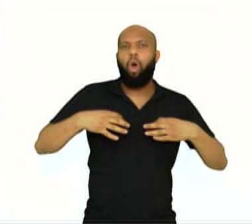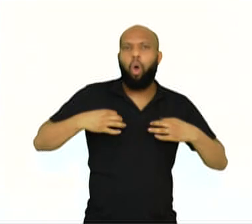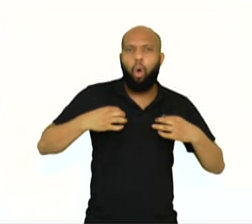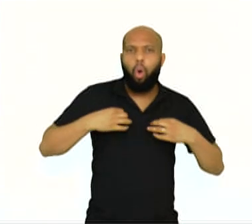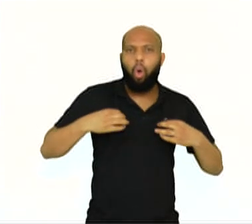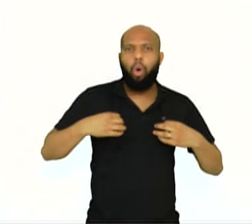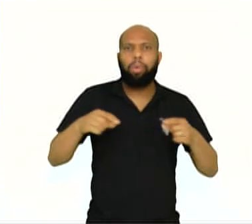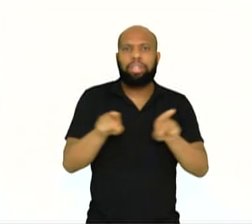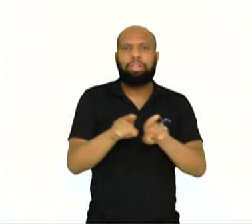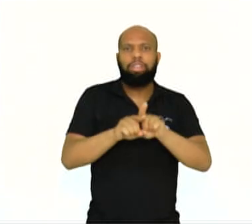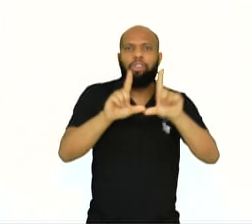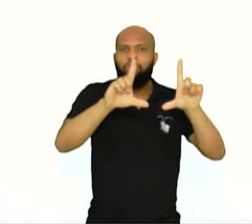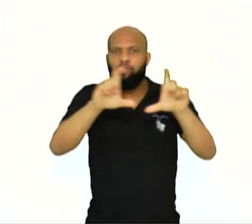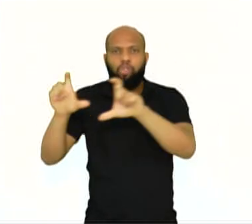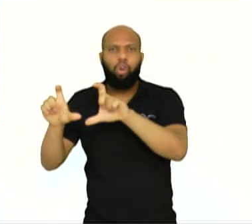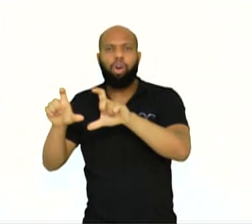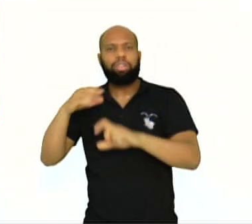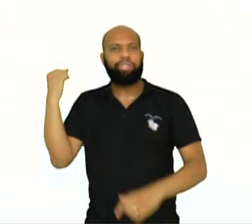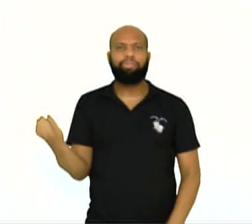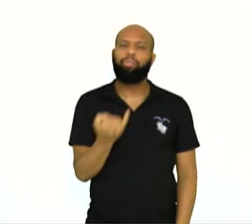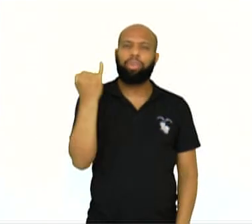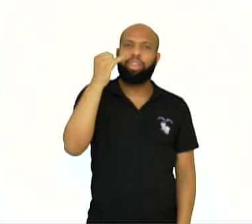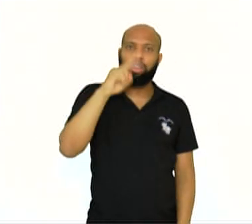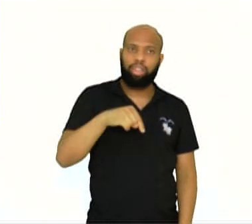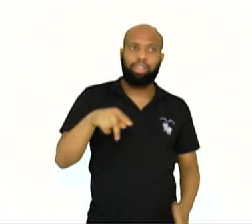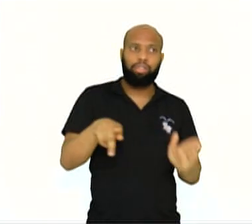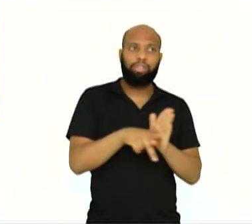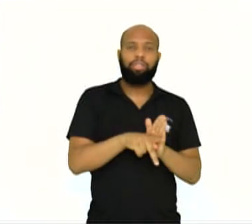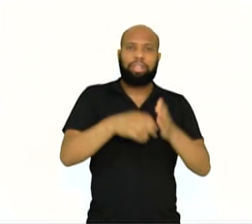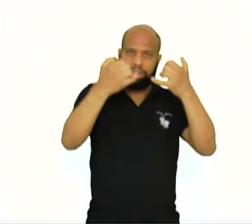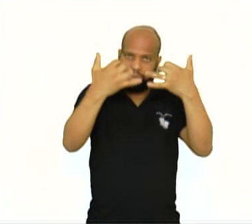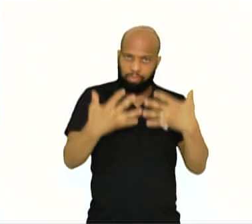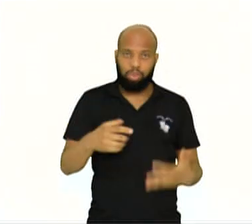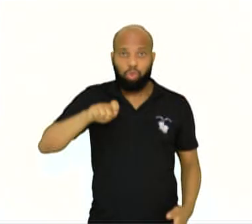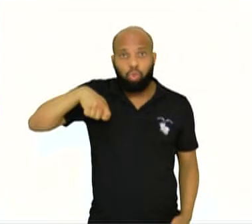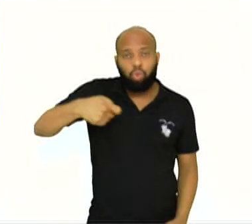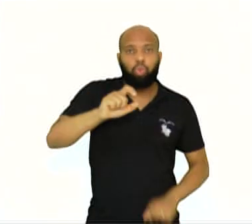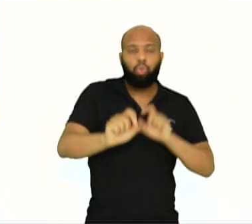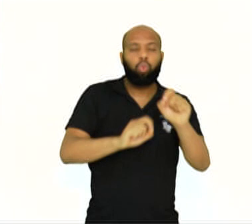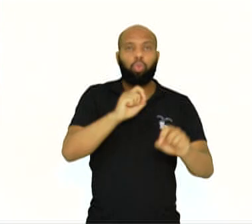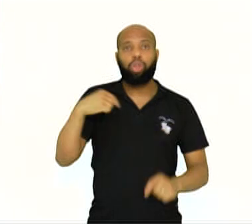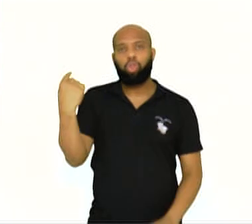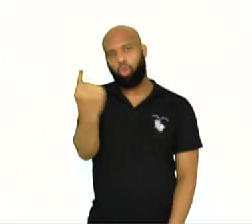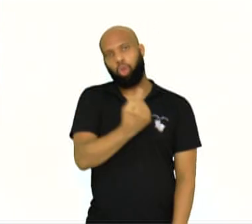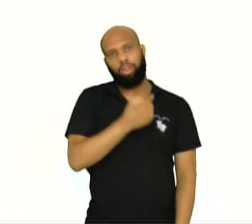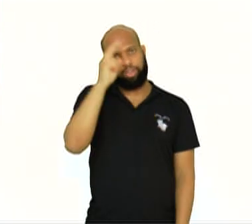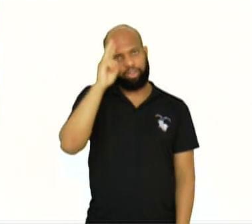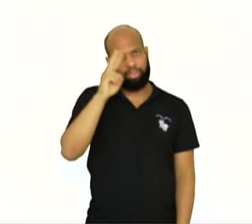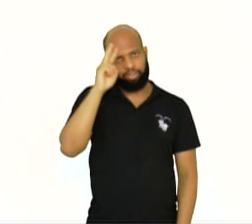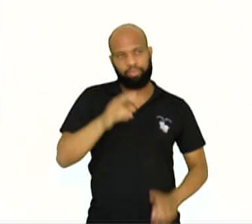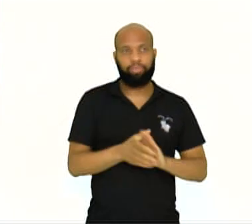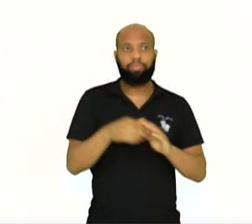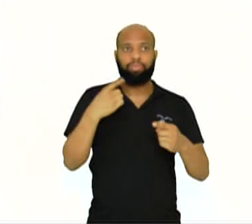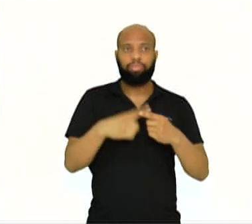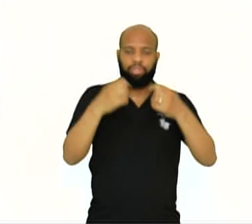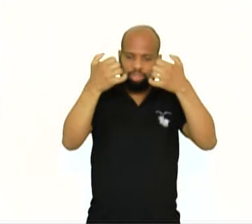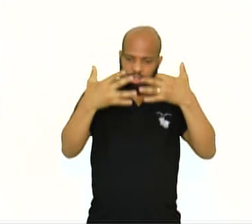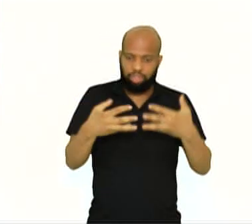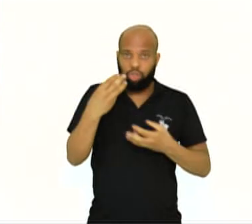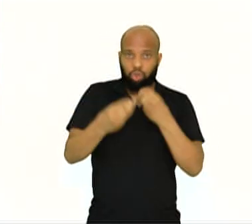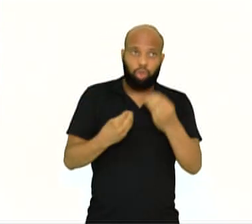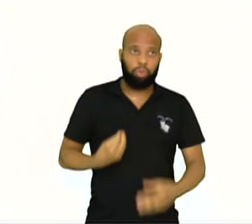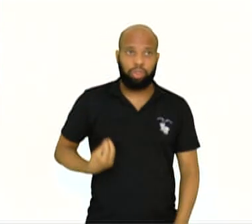aquela foto, como elas são importantes para contar sobre a nossa história. Elas contam como a gente